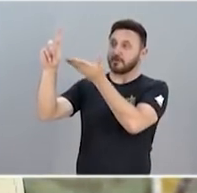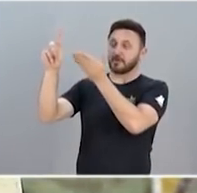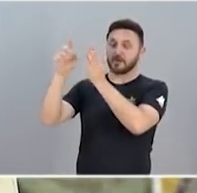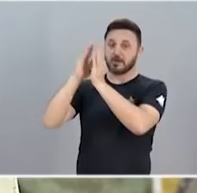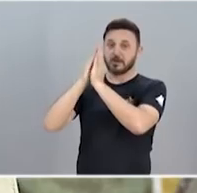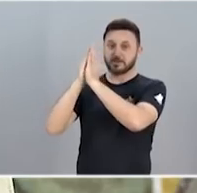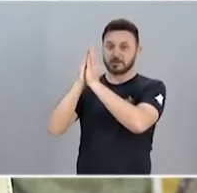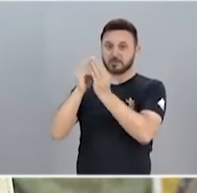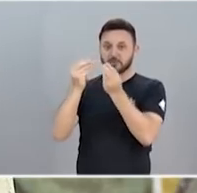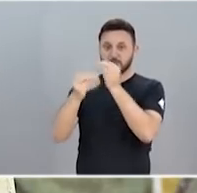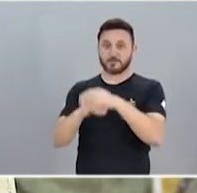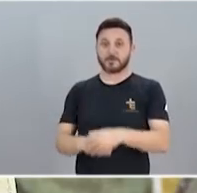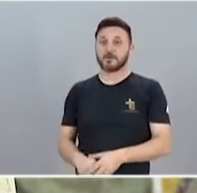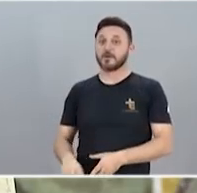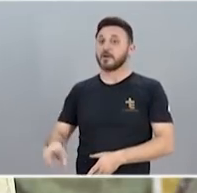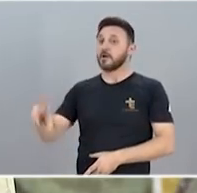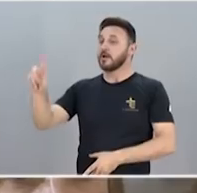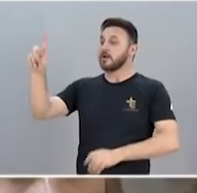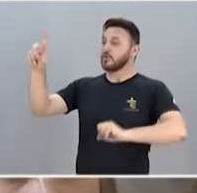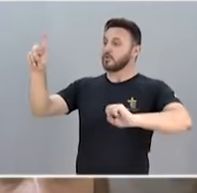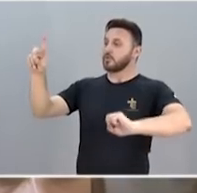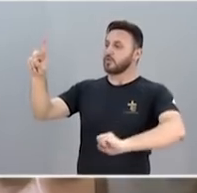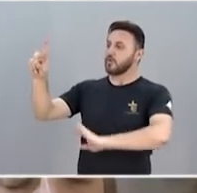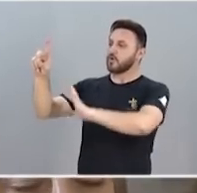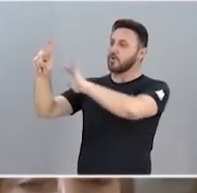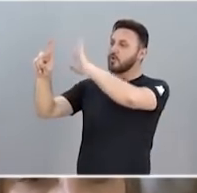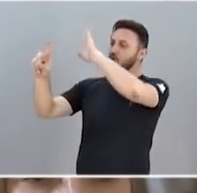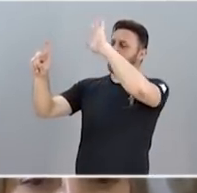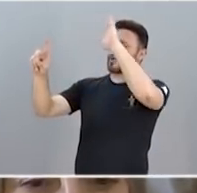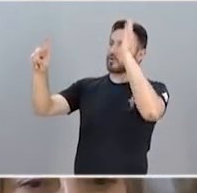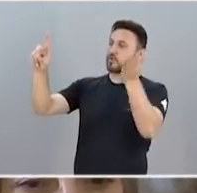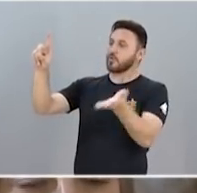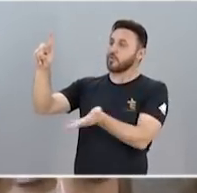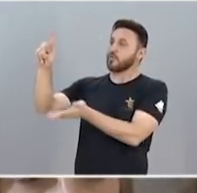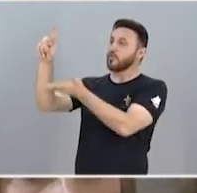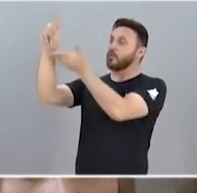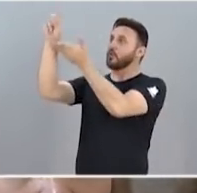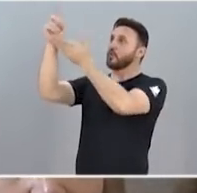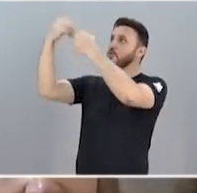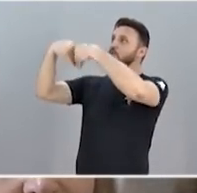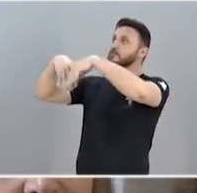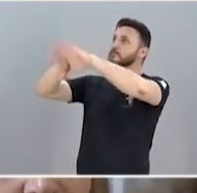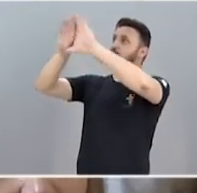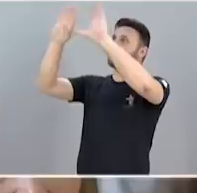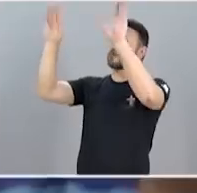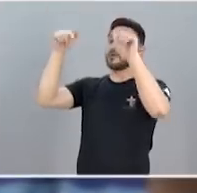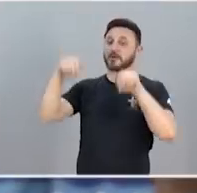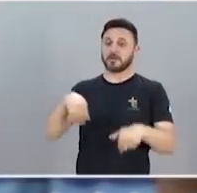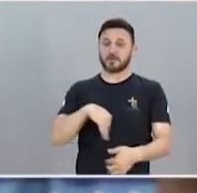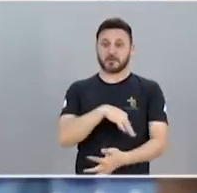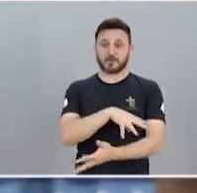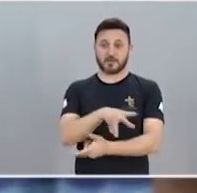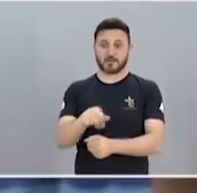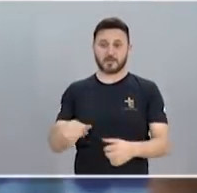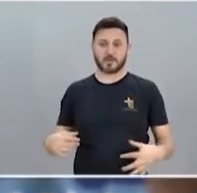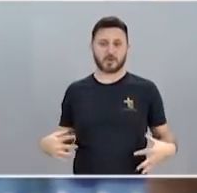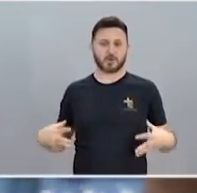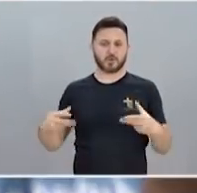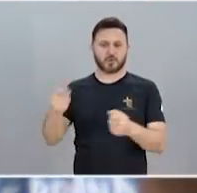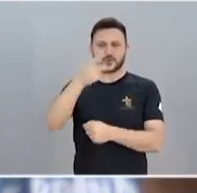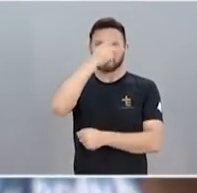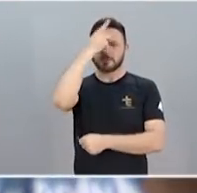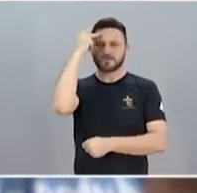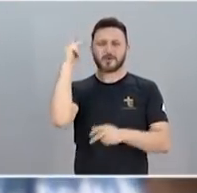rezando. Glória a Deus nas alturas, e paz na terra aos